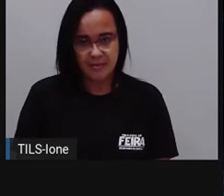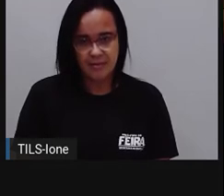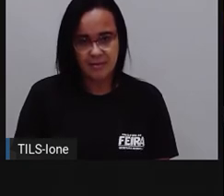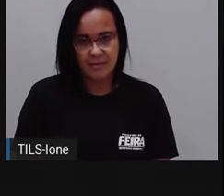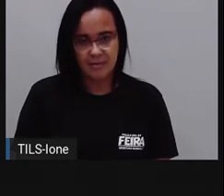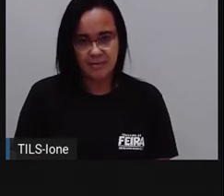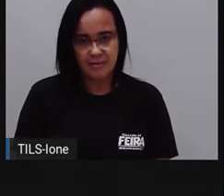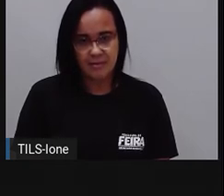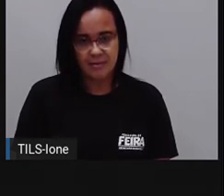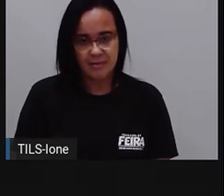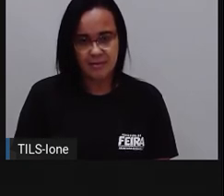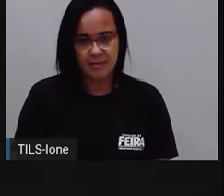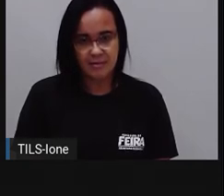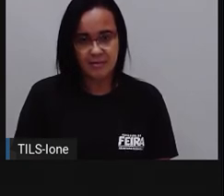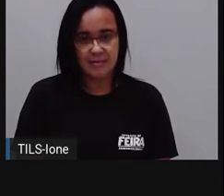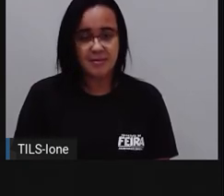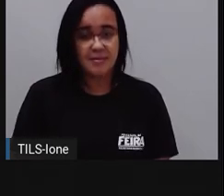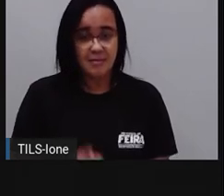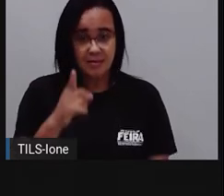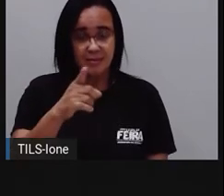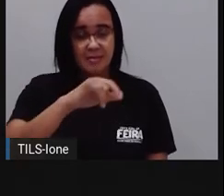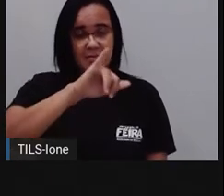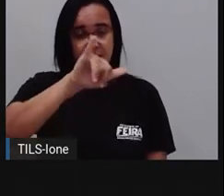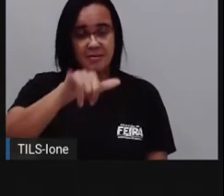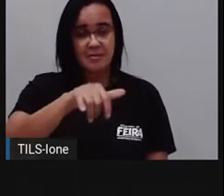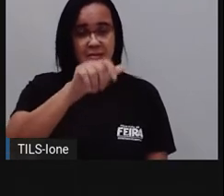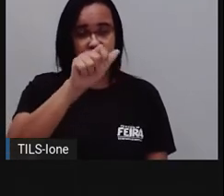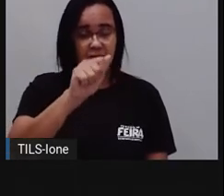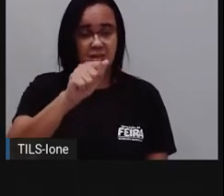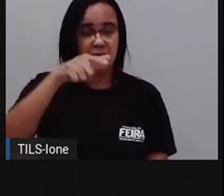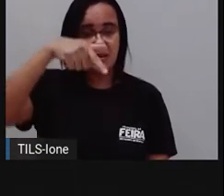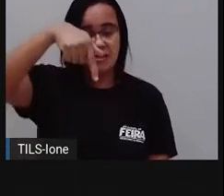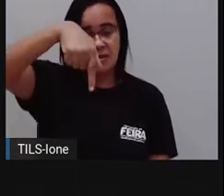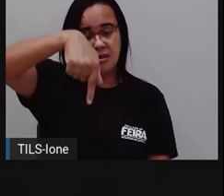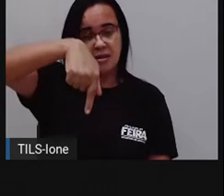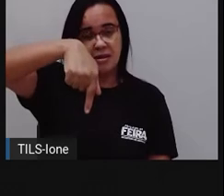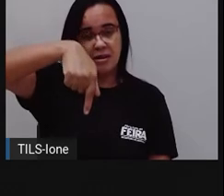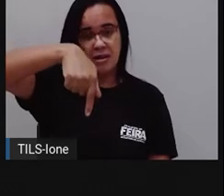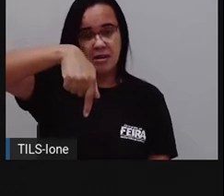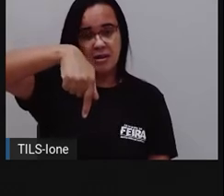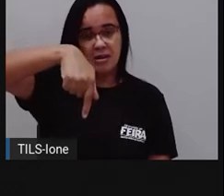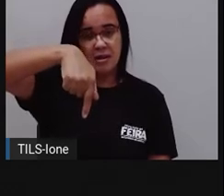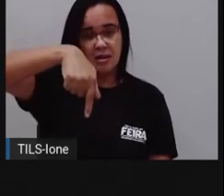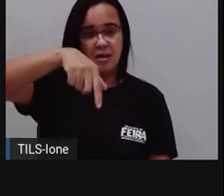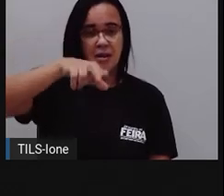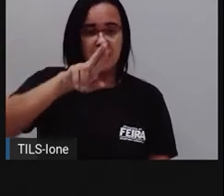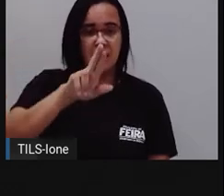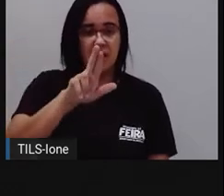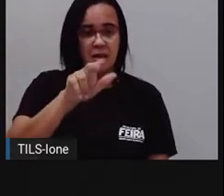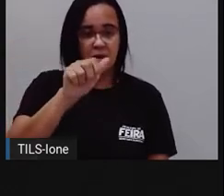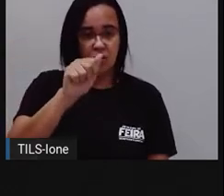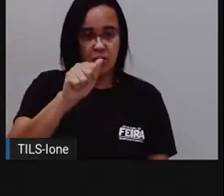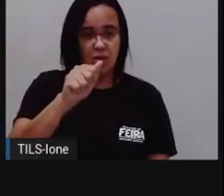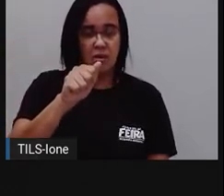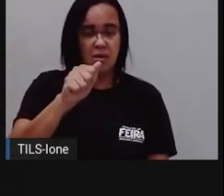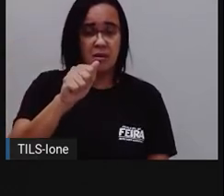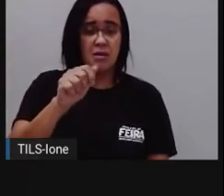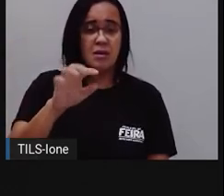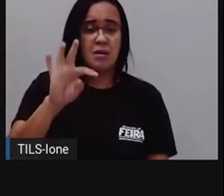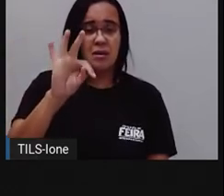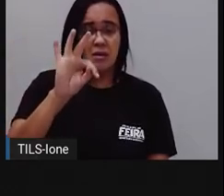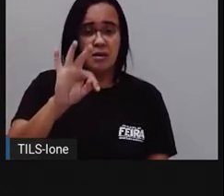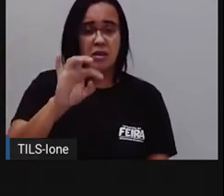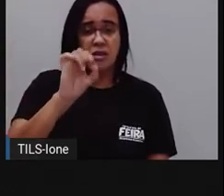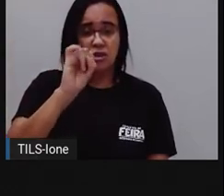Ah, sim. Vamos lá, ó. Jaguatirica também começa com G, ó. Mesmo G de jacaré.